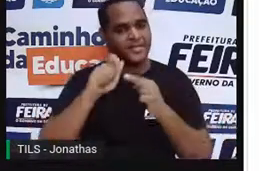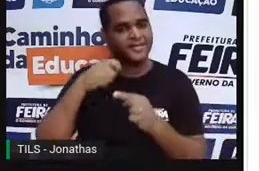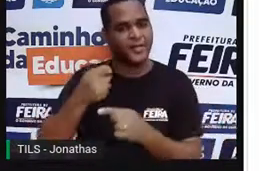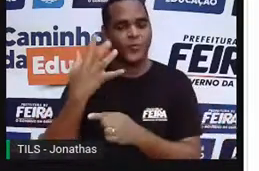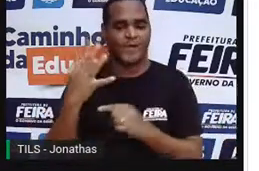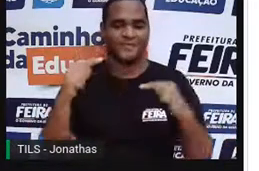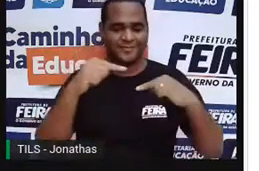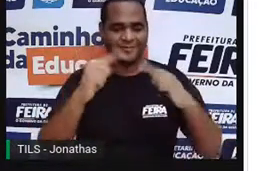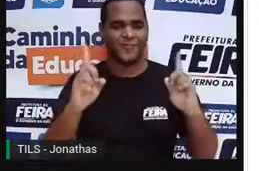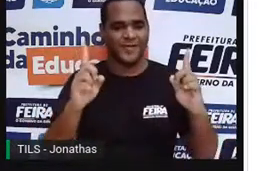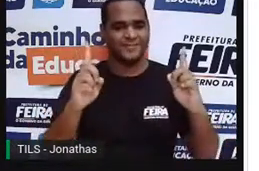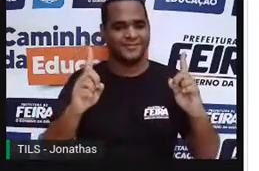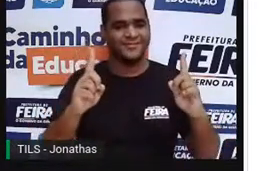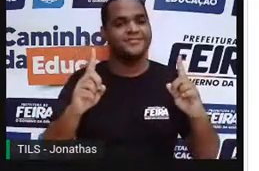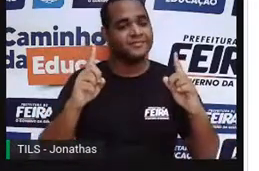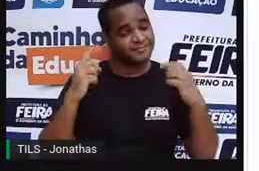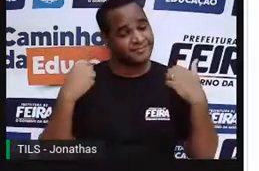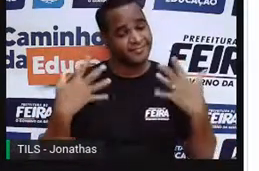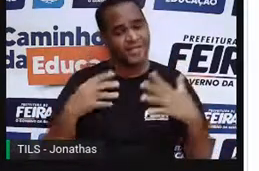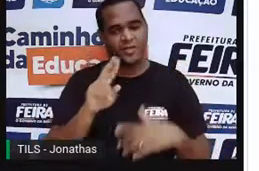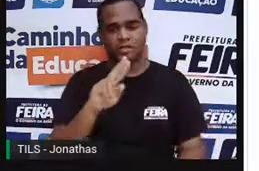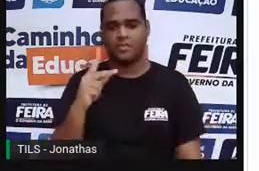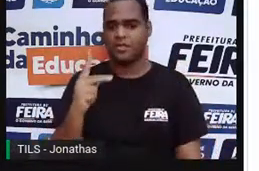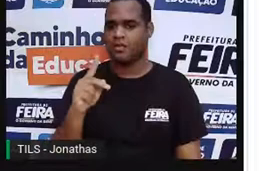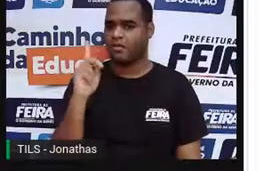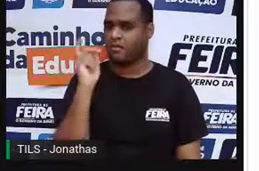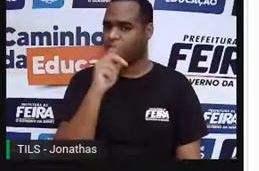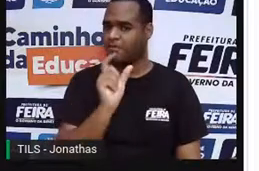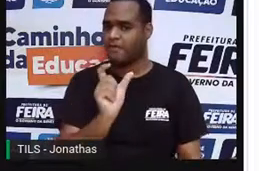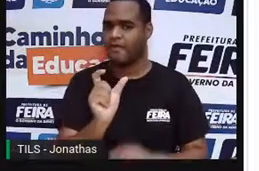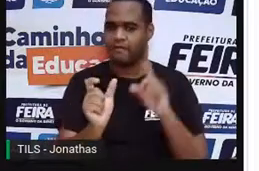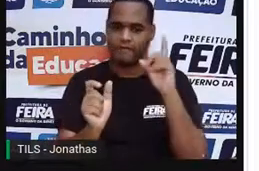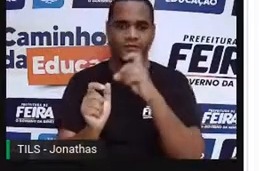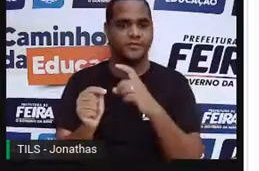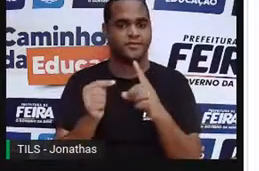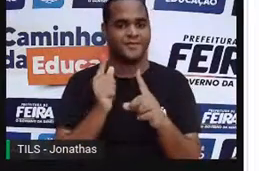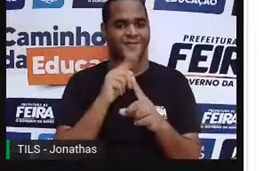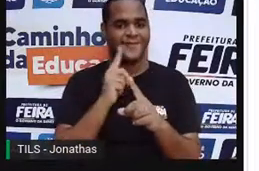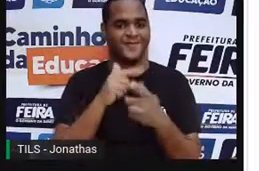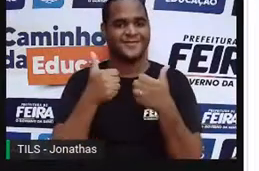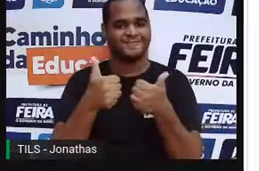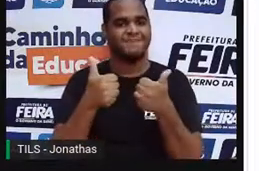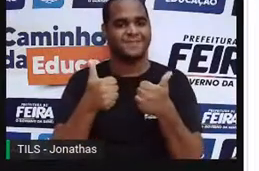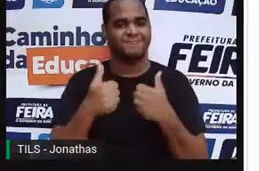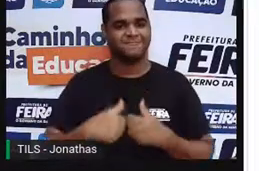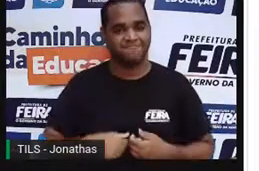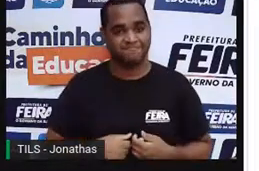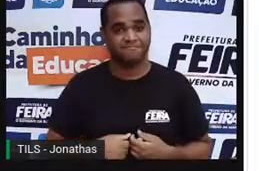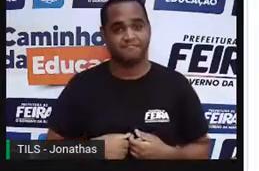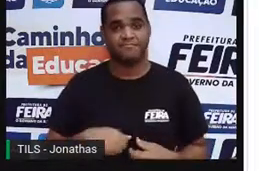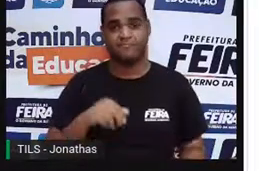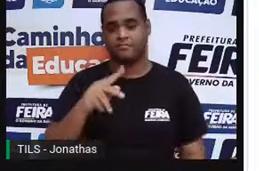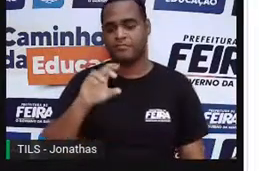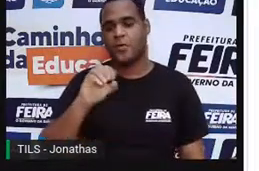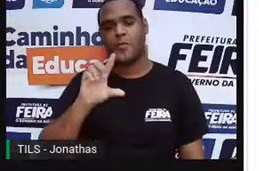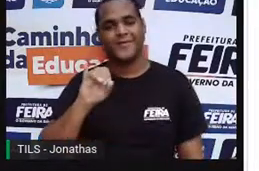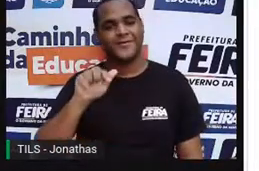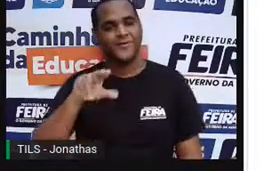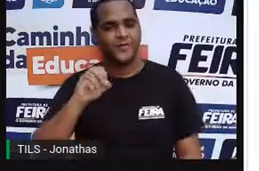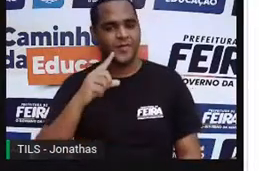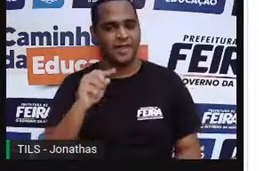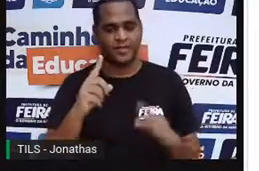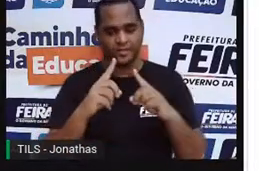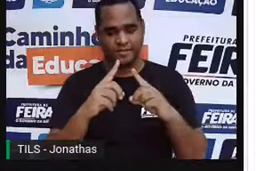quadrilátero é porque quadrilátero é uma palavrinha meio difícil para eu conseguir falar tá bom polígono figura